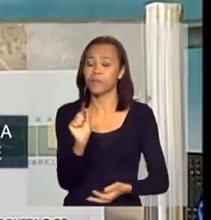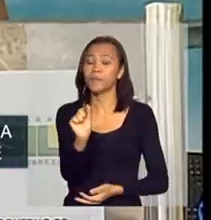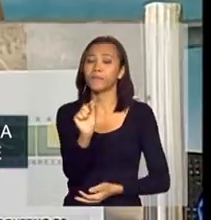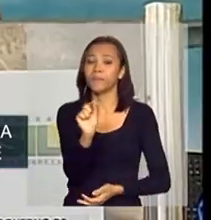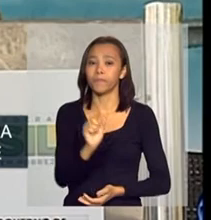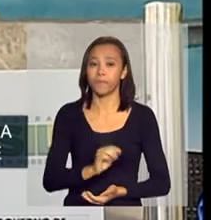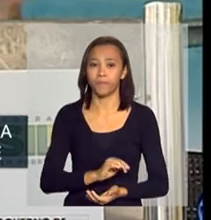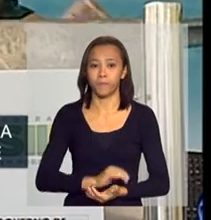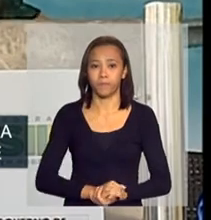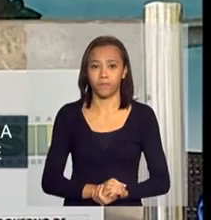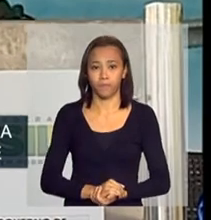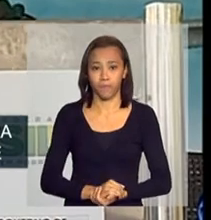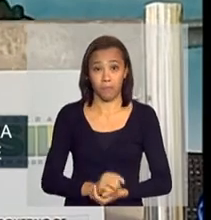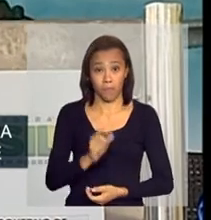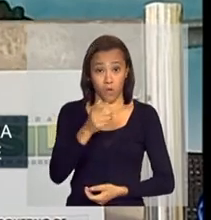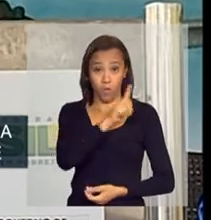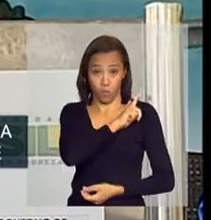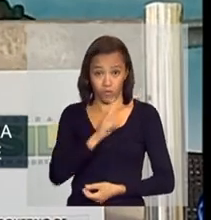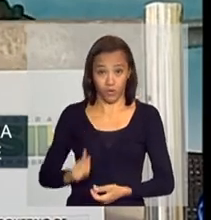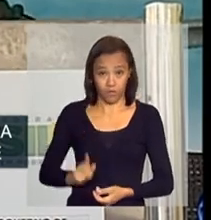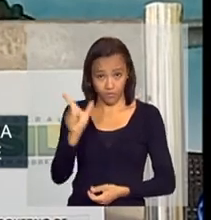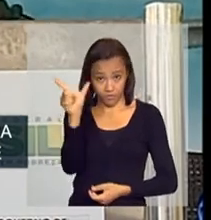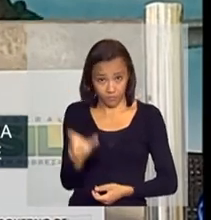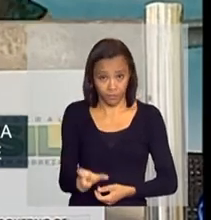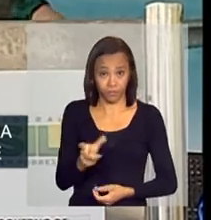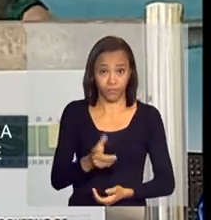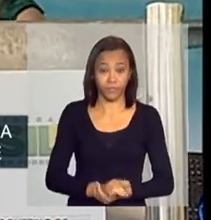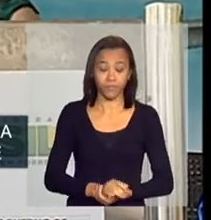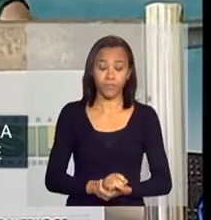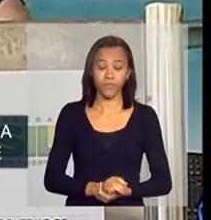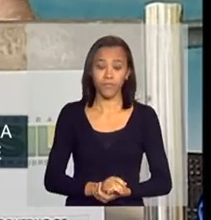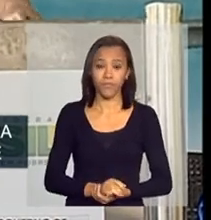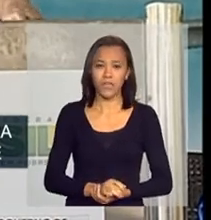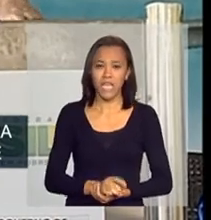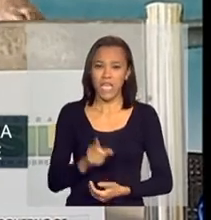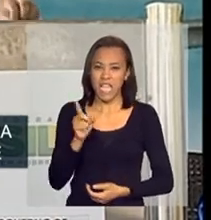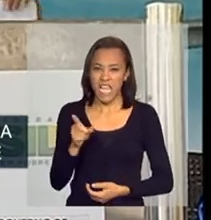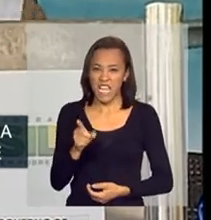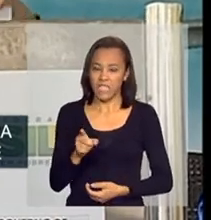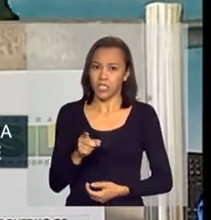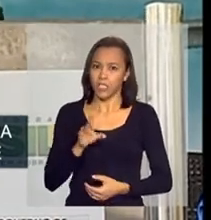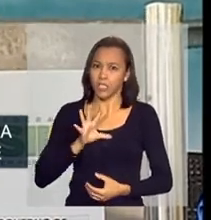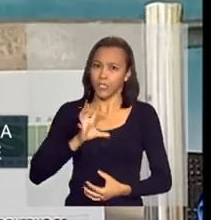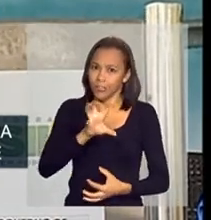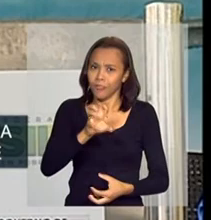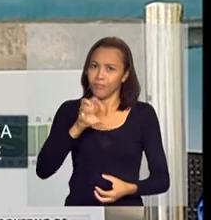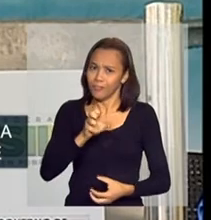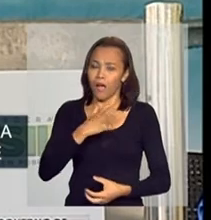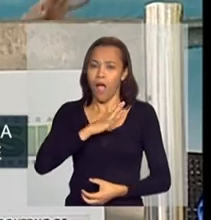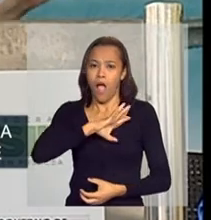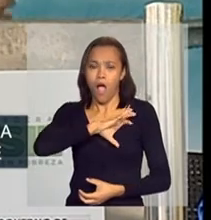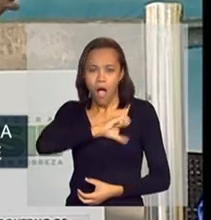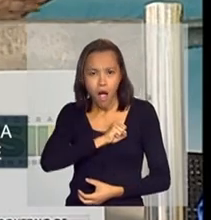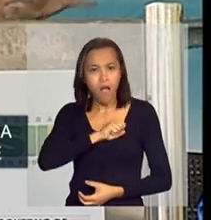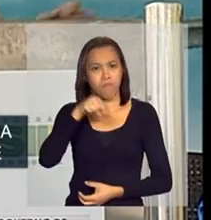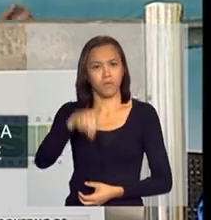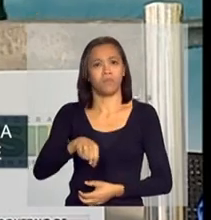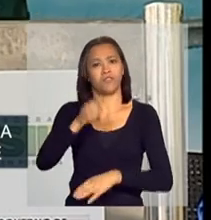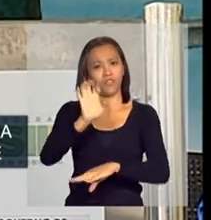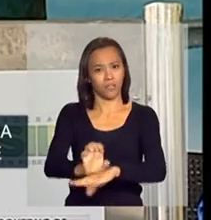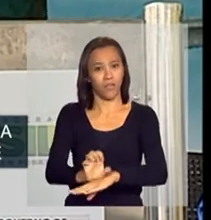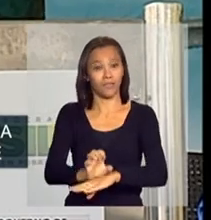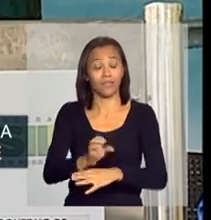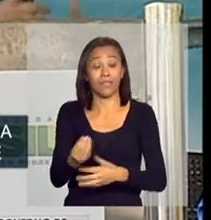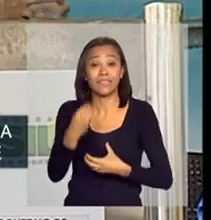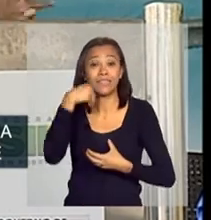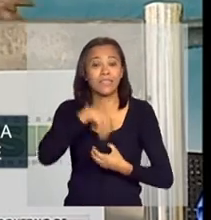seguinte, o Deda, ele briga por esse Estado. Está na alma dele esse